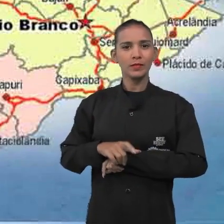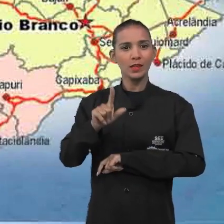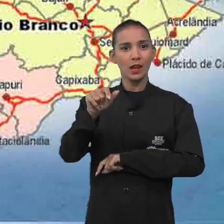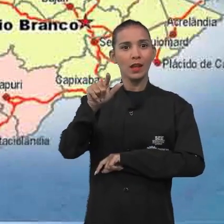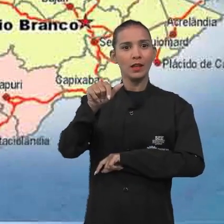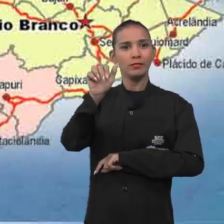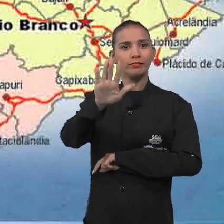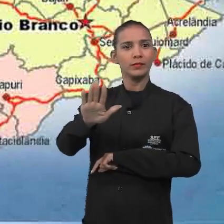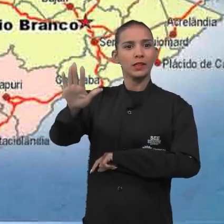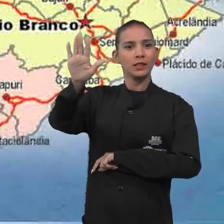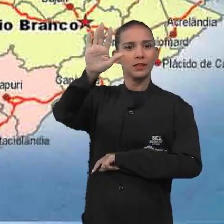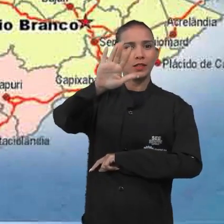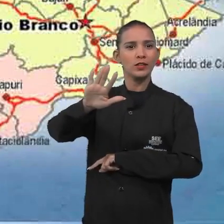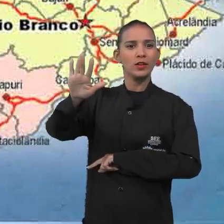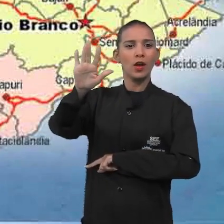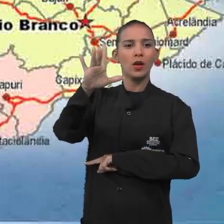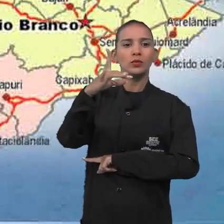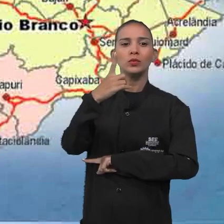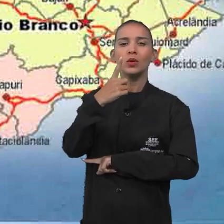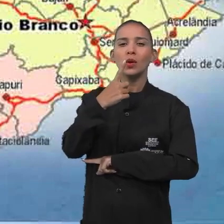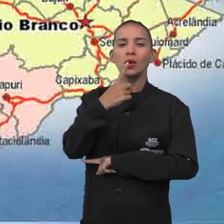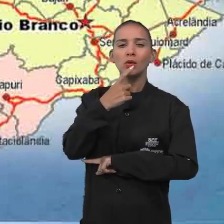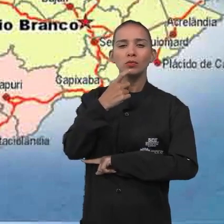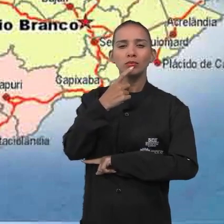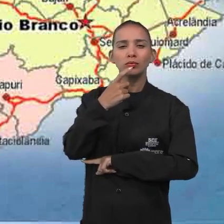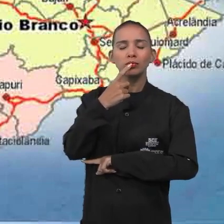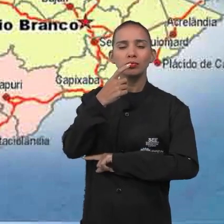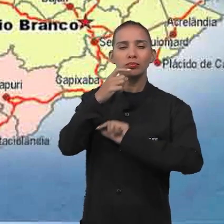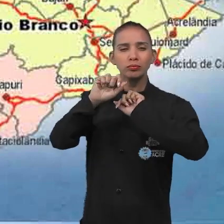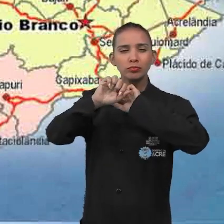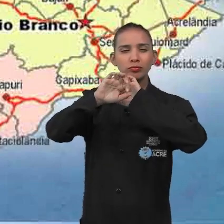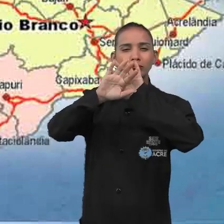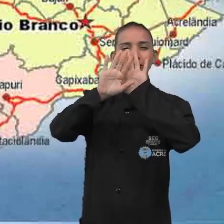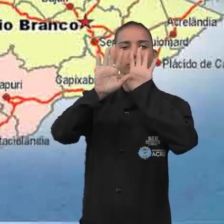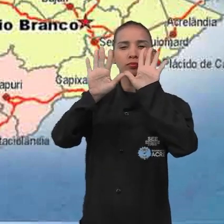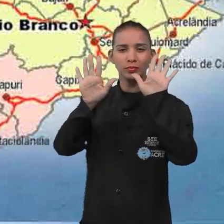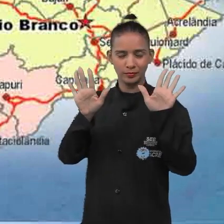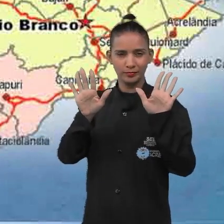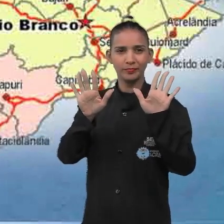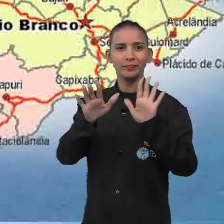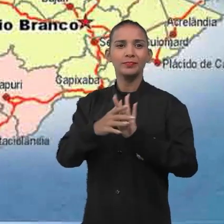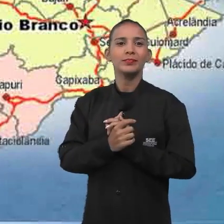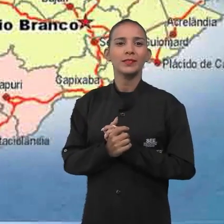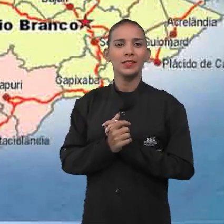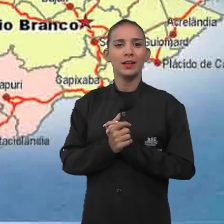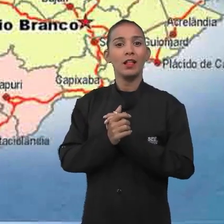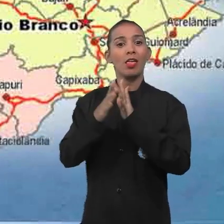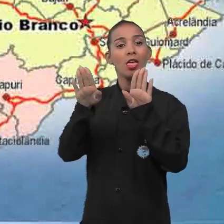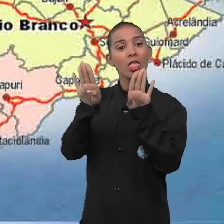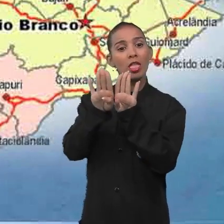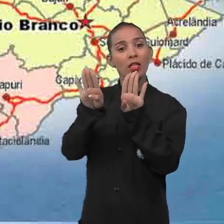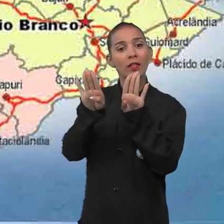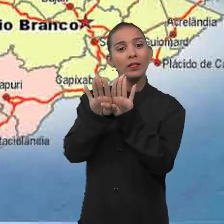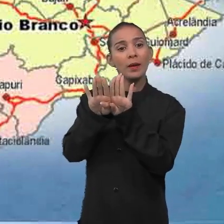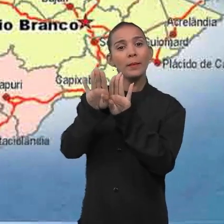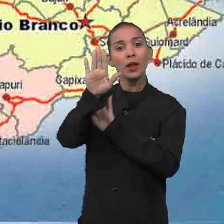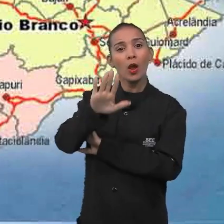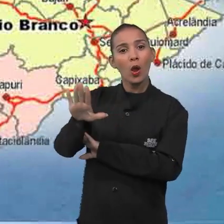chamada regional do Juruá. Seguido então, nós temos a